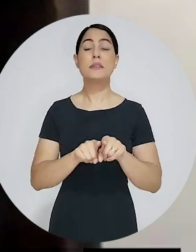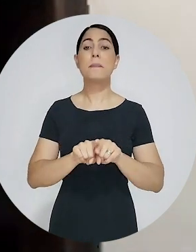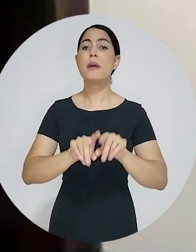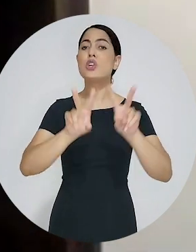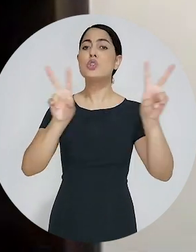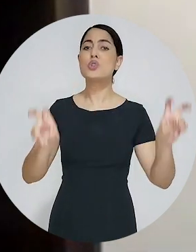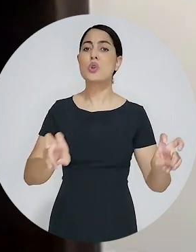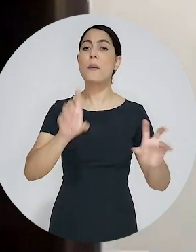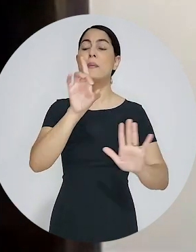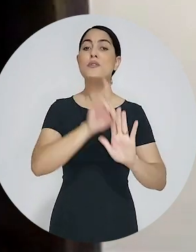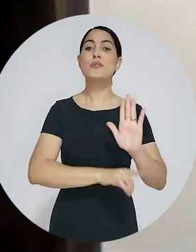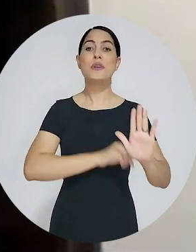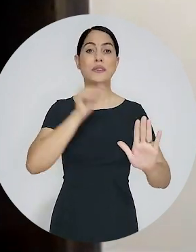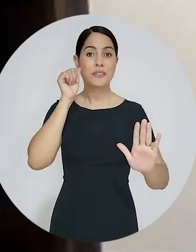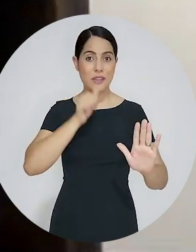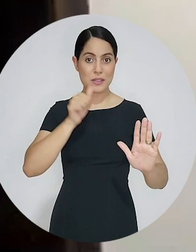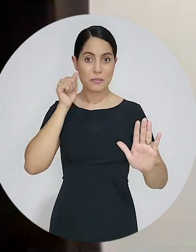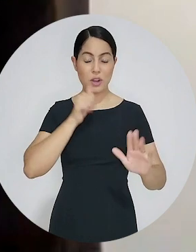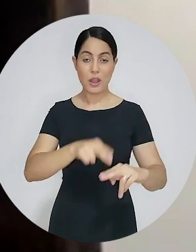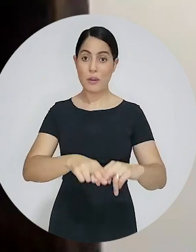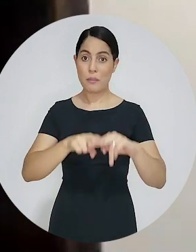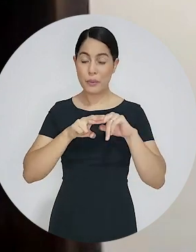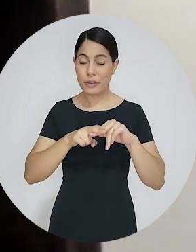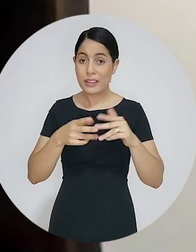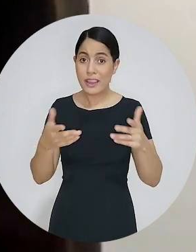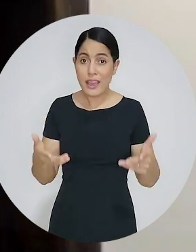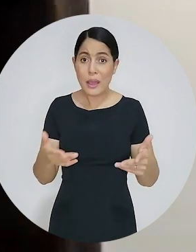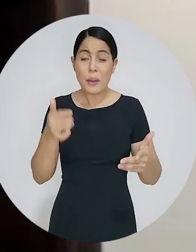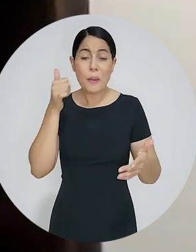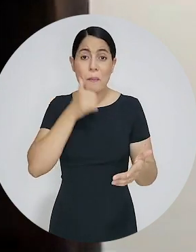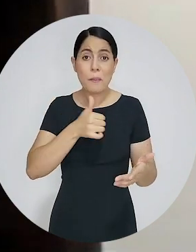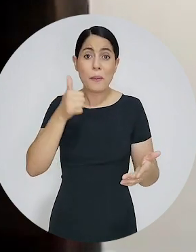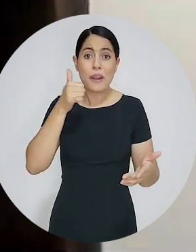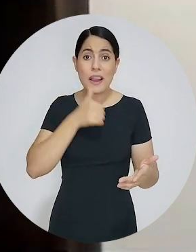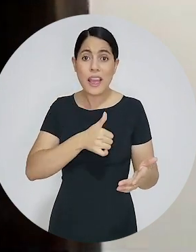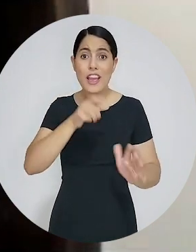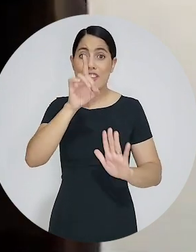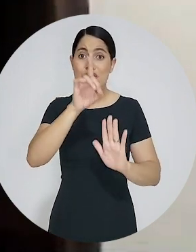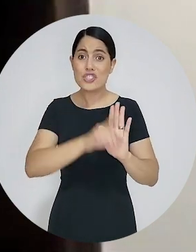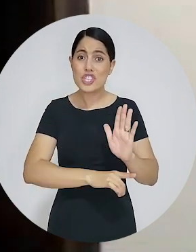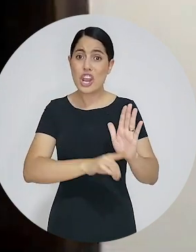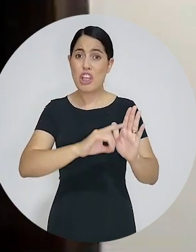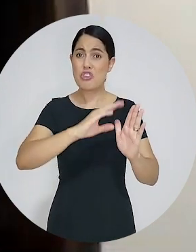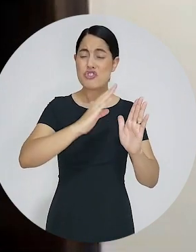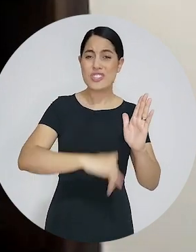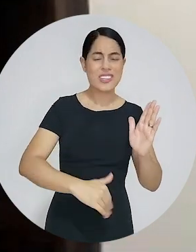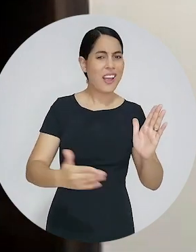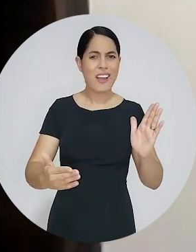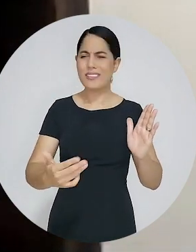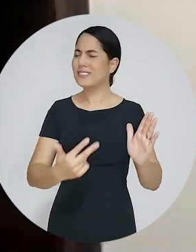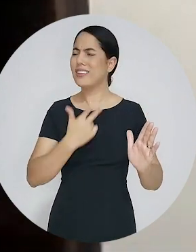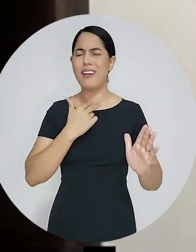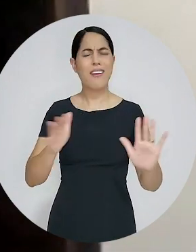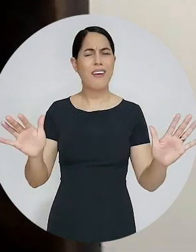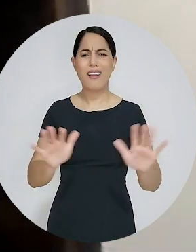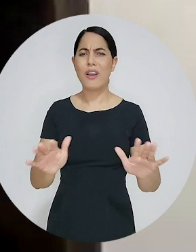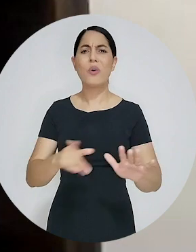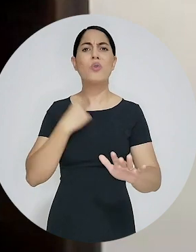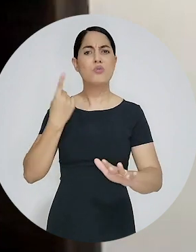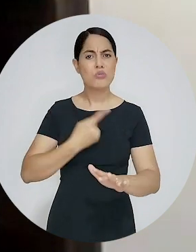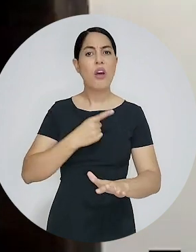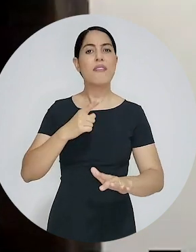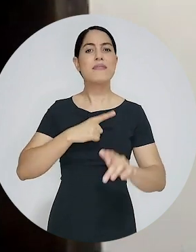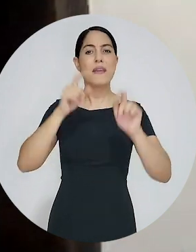da justiça. Debatemos a questão dos direitos das mulheres violadas pelas redes sociais. Aliás, um painel histórico, talvez o